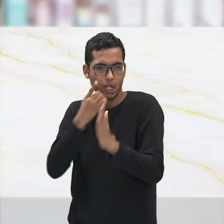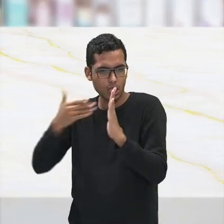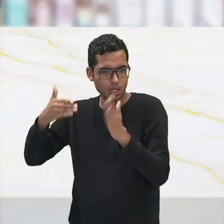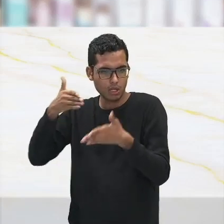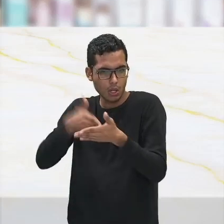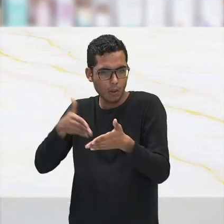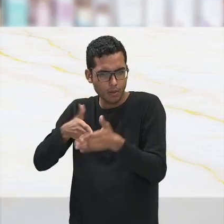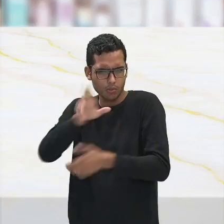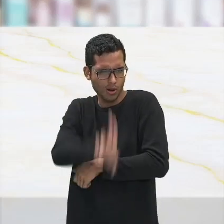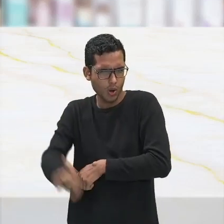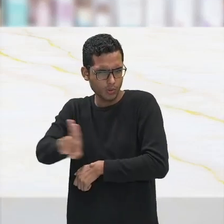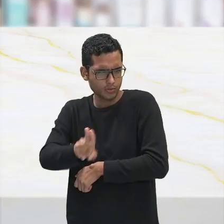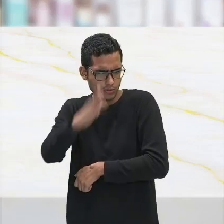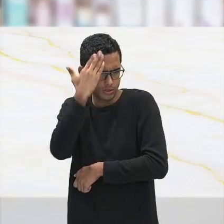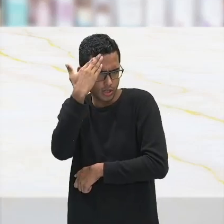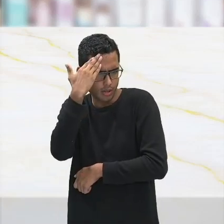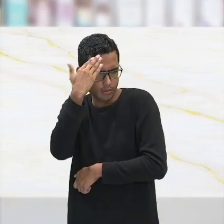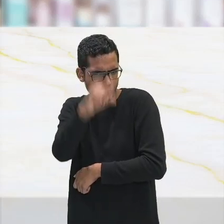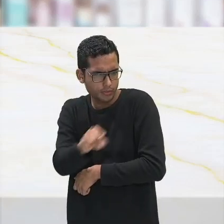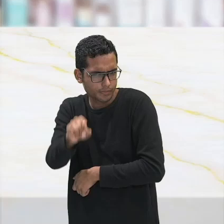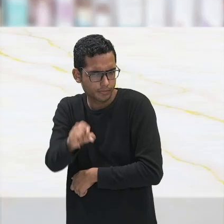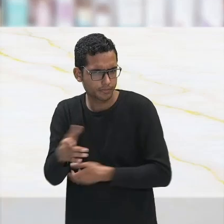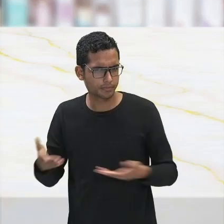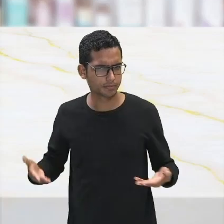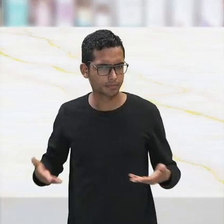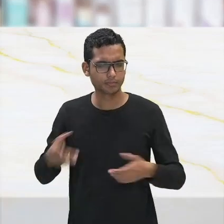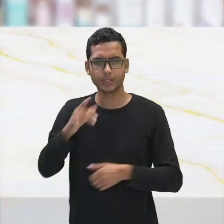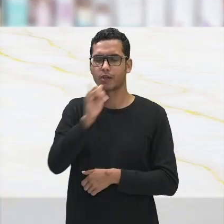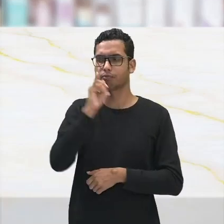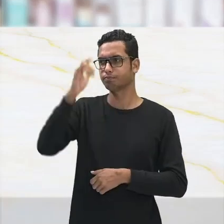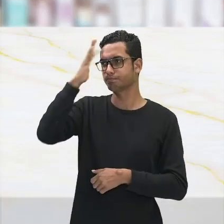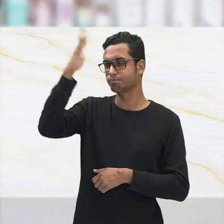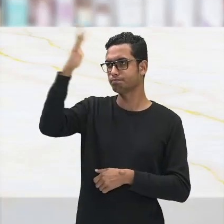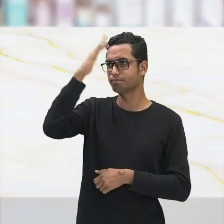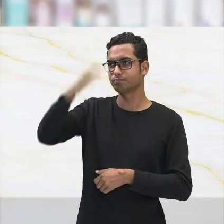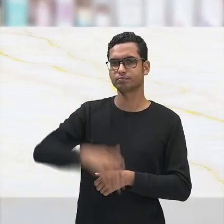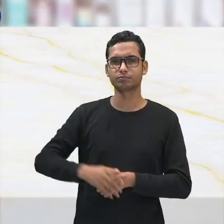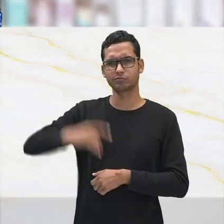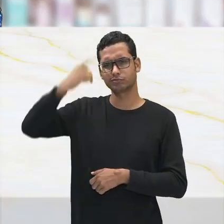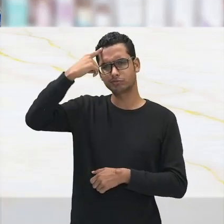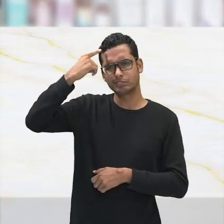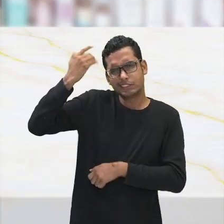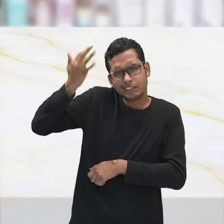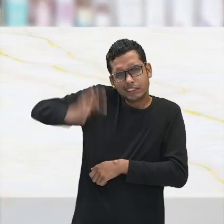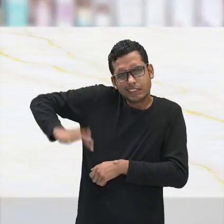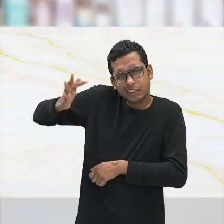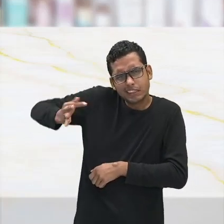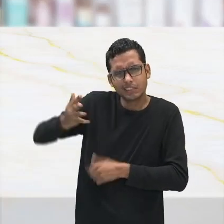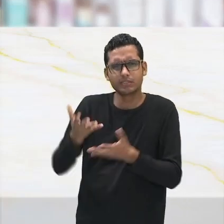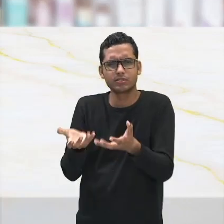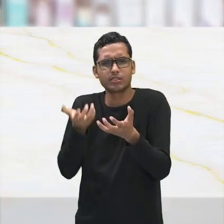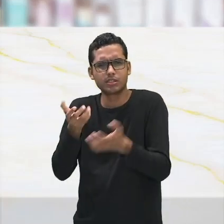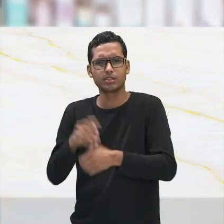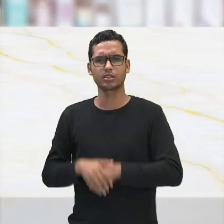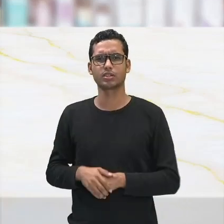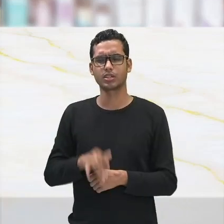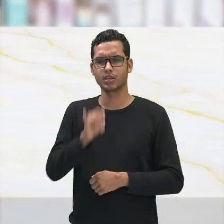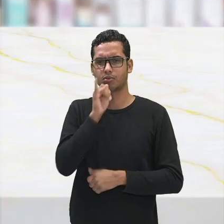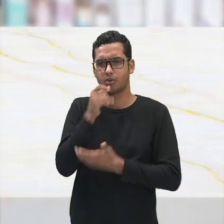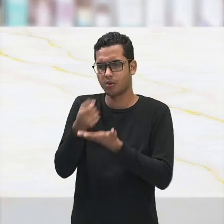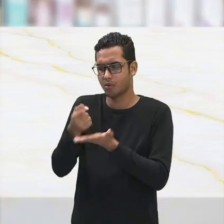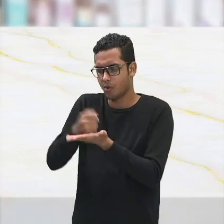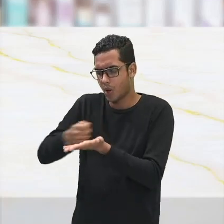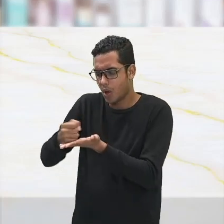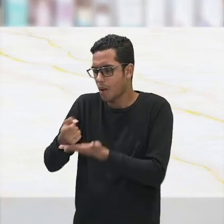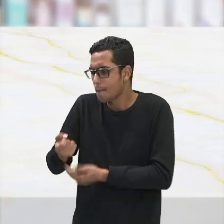remédios? Vamos pensar, né? Você está com uma dor de cabeça, quer pegar uma aspirina lá no armário,